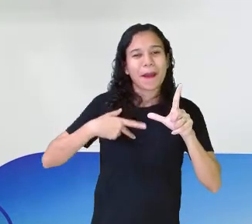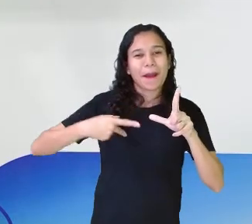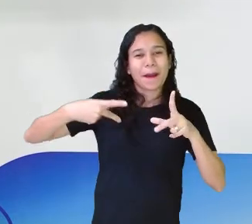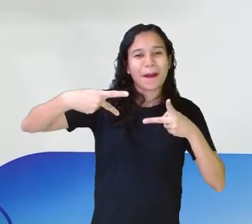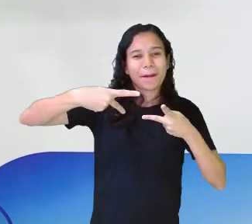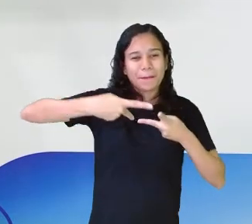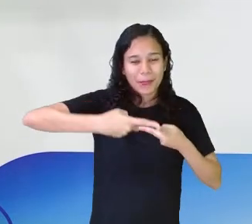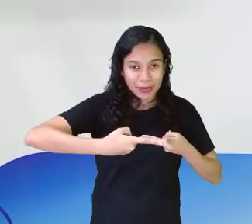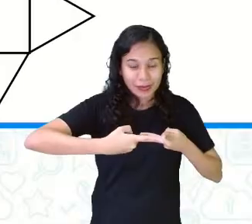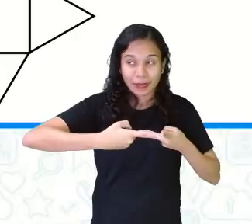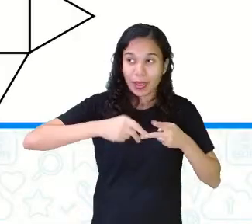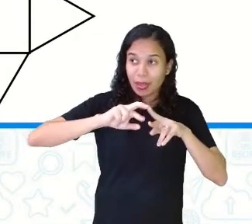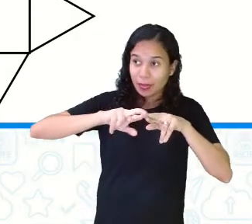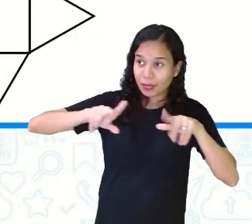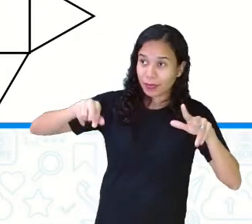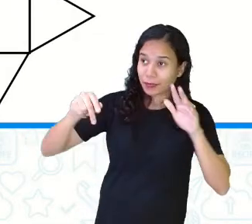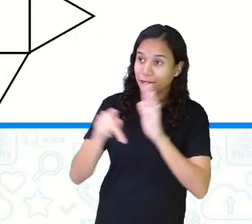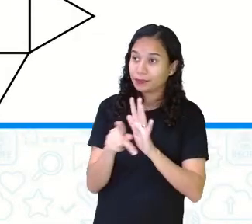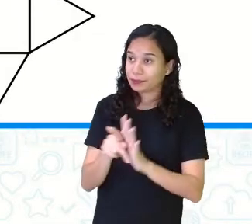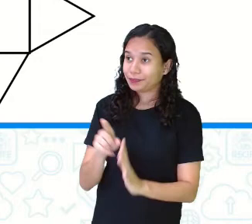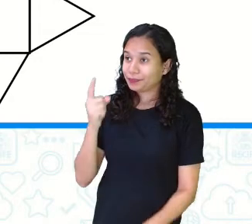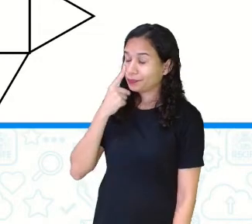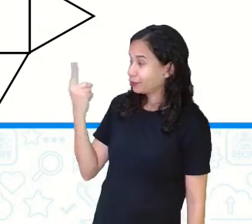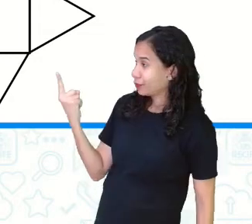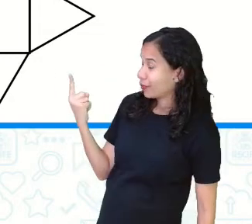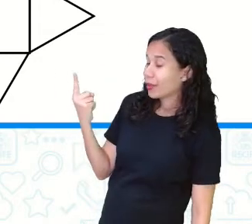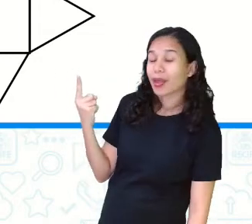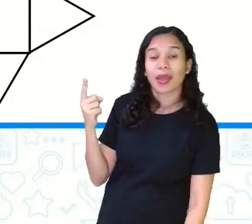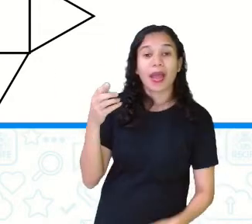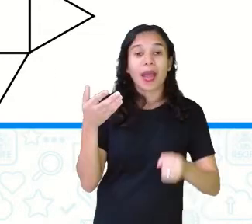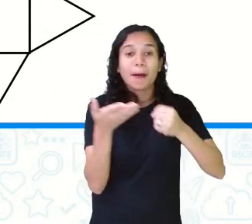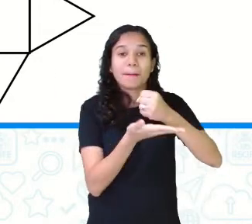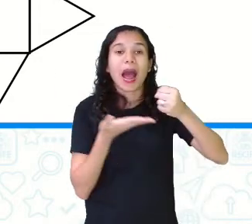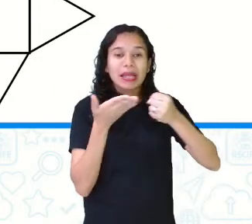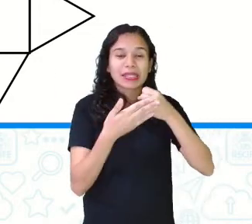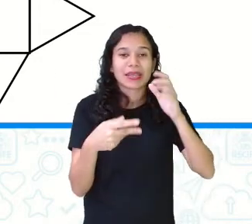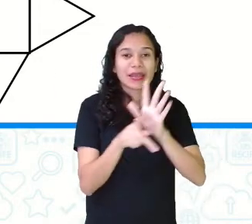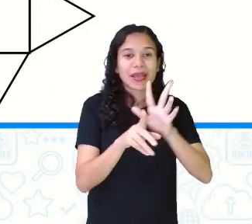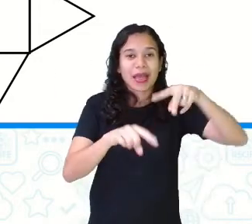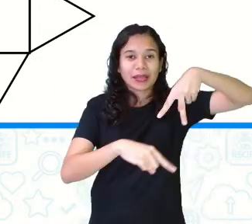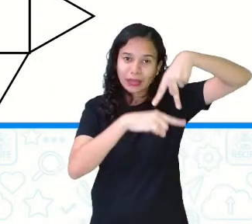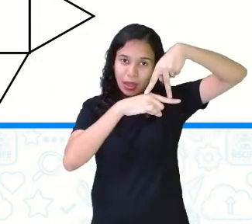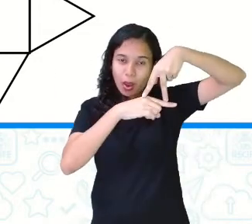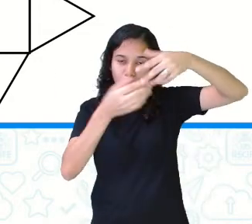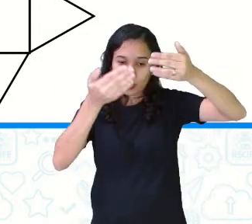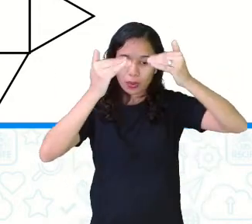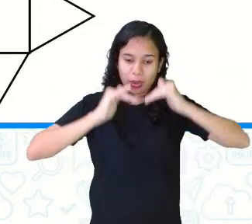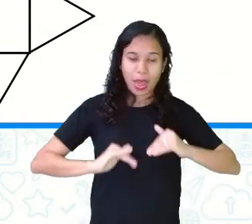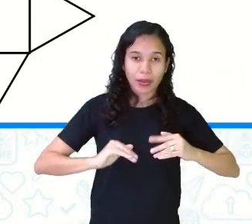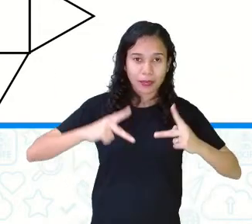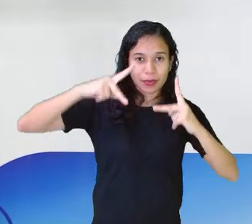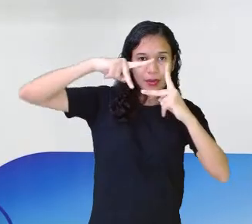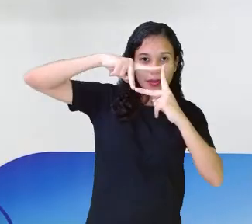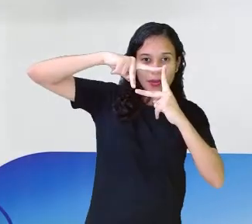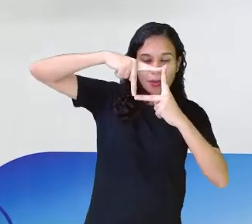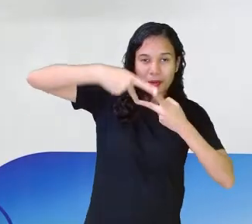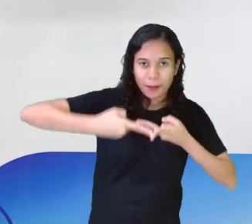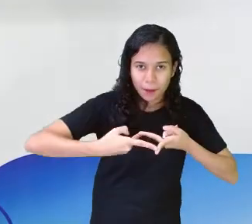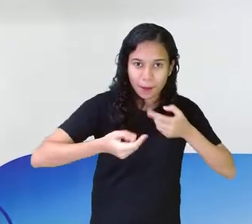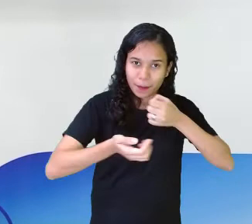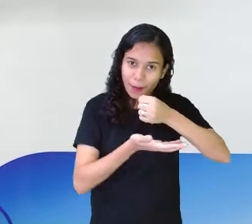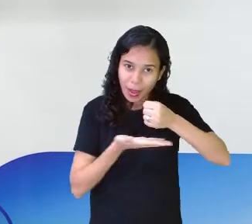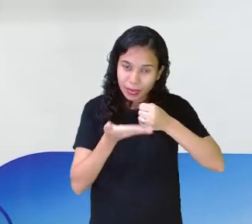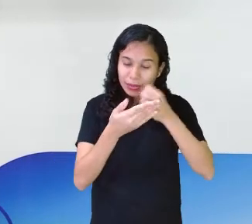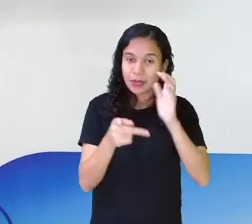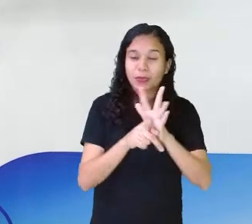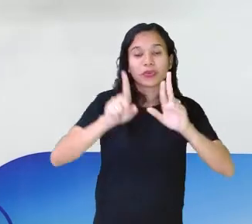Faces diferentes, ó. Eu tenho uma que é de base triangular e outra que é de base quadrada. Nesse caso aqui, os